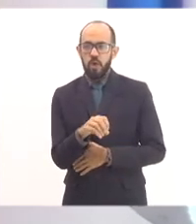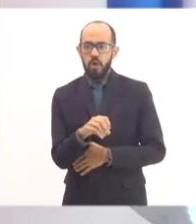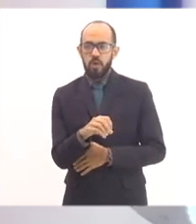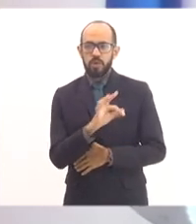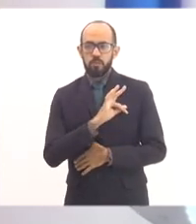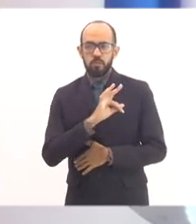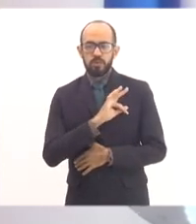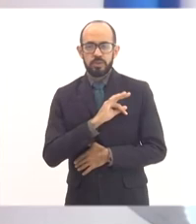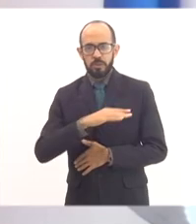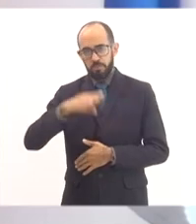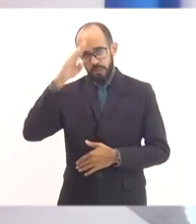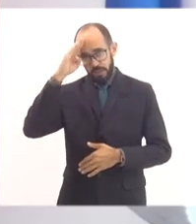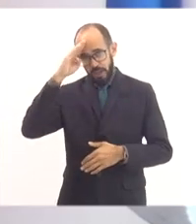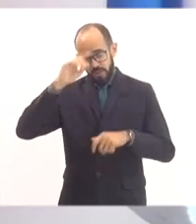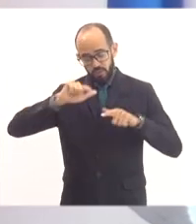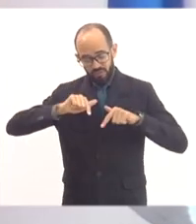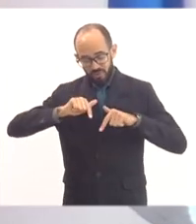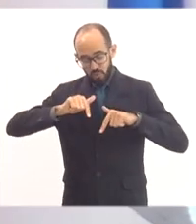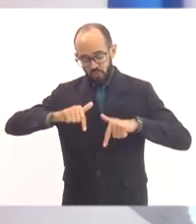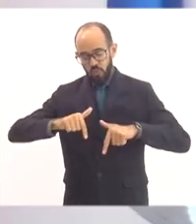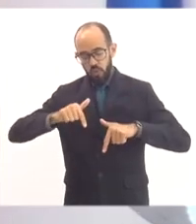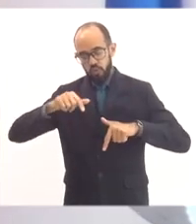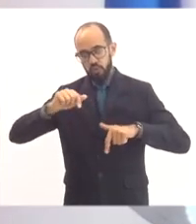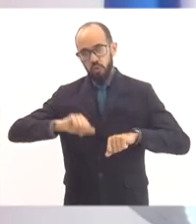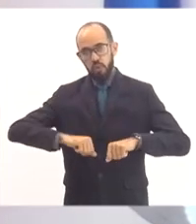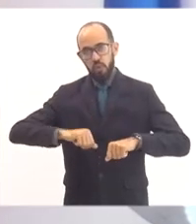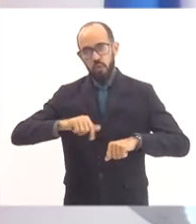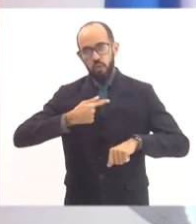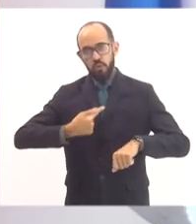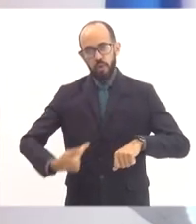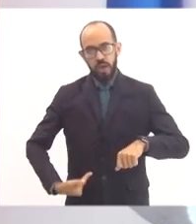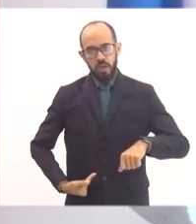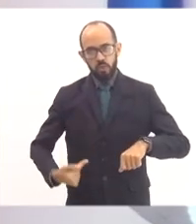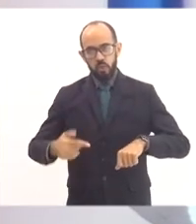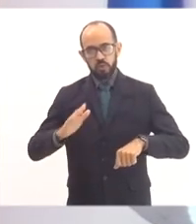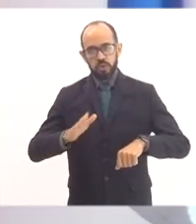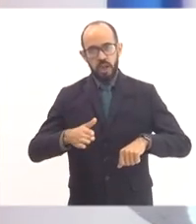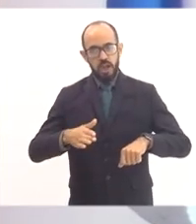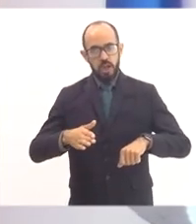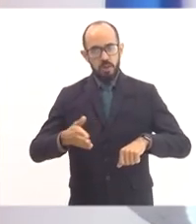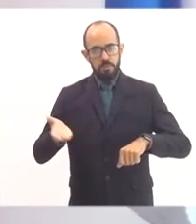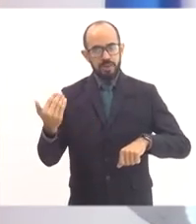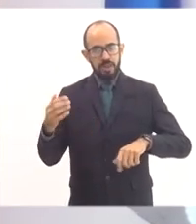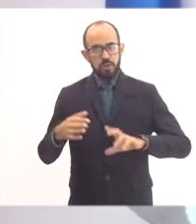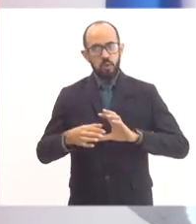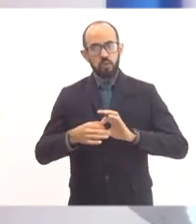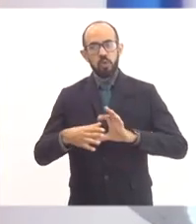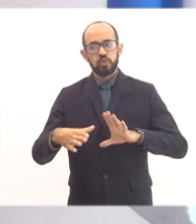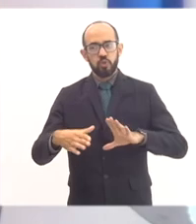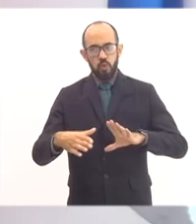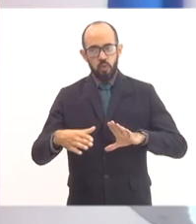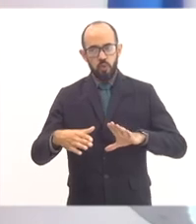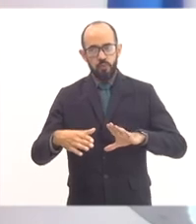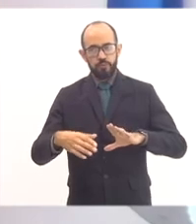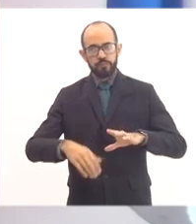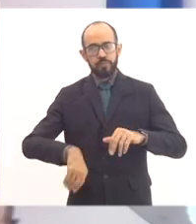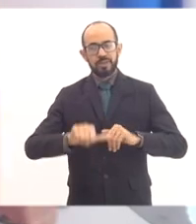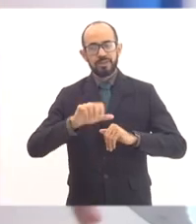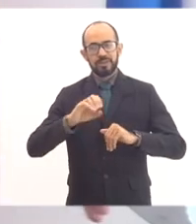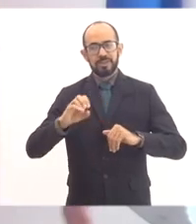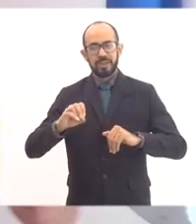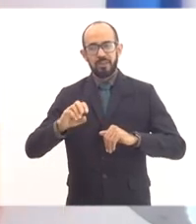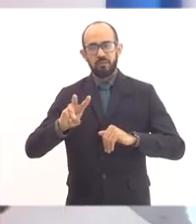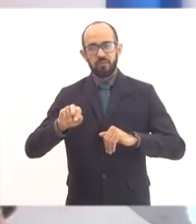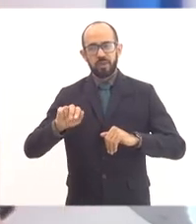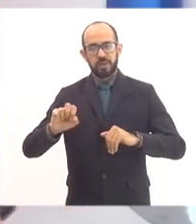esforço concentrado aqui, o governador já tinha autorizado, na verdade foi assim, saiu a publicação para 100 vagas, teve